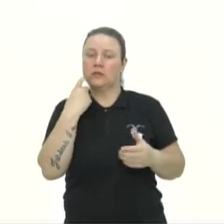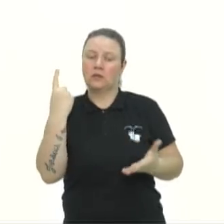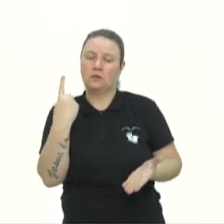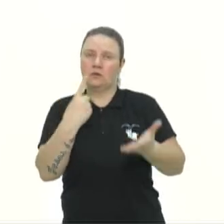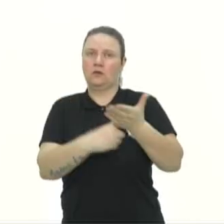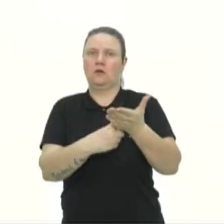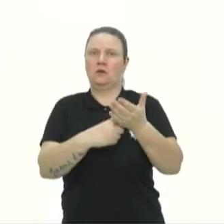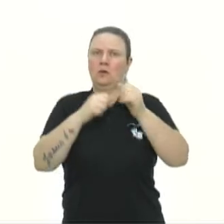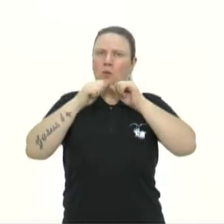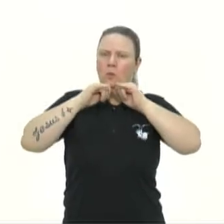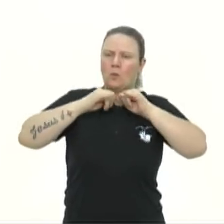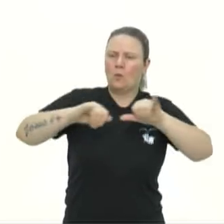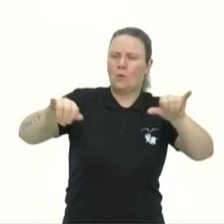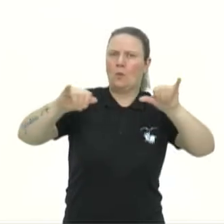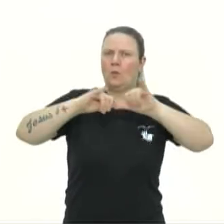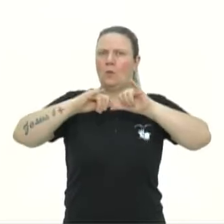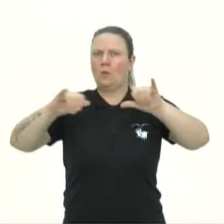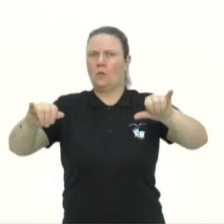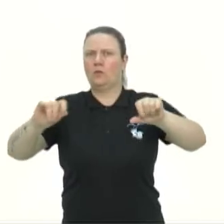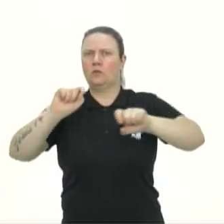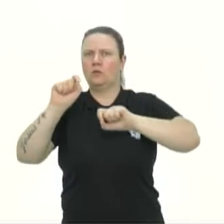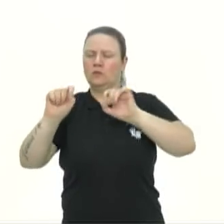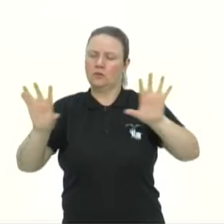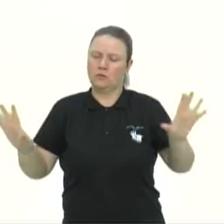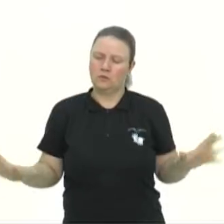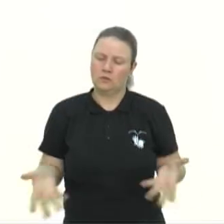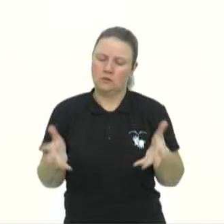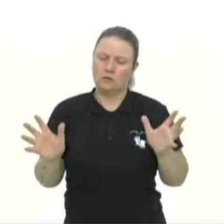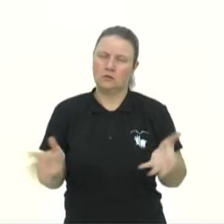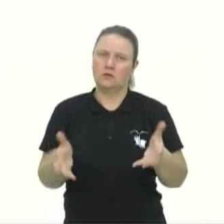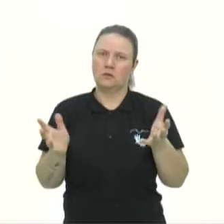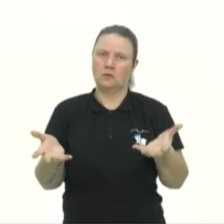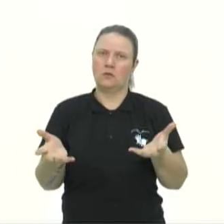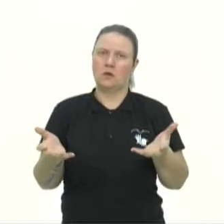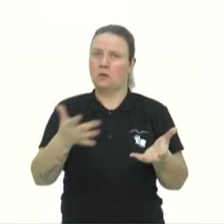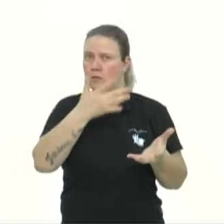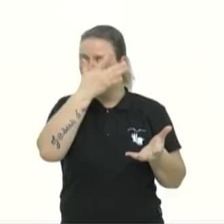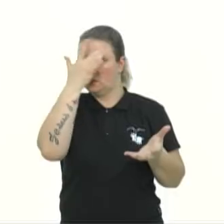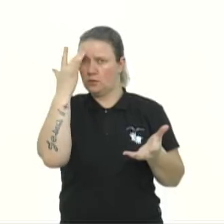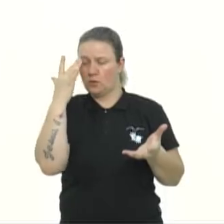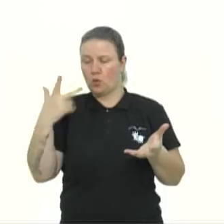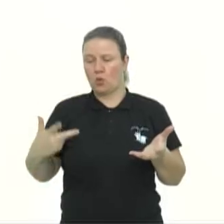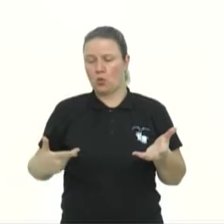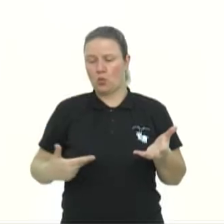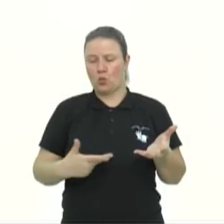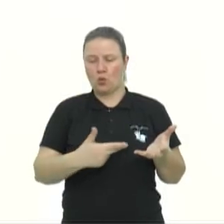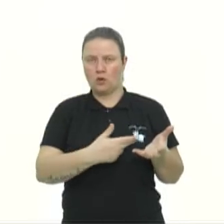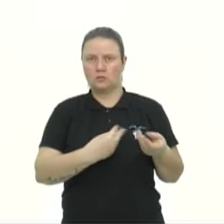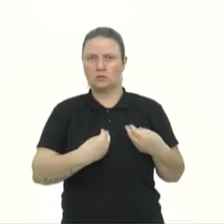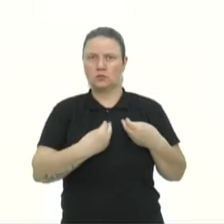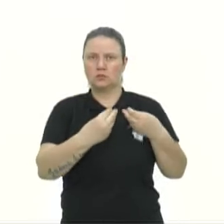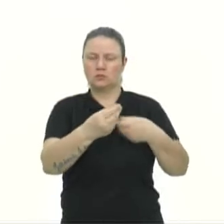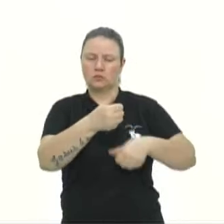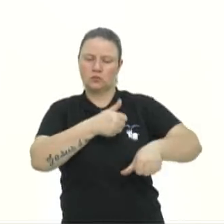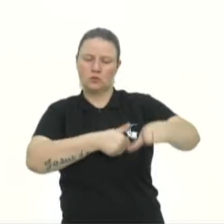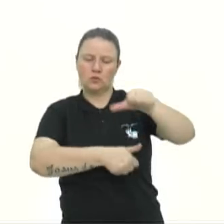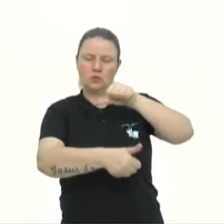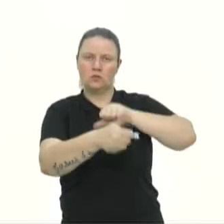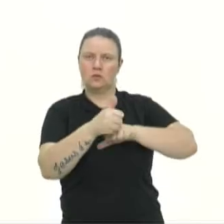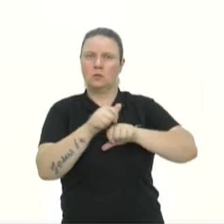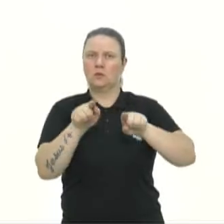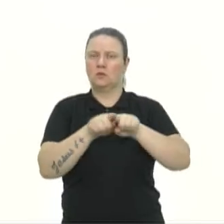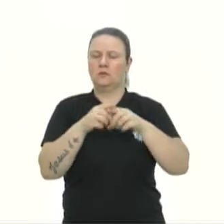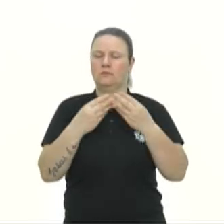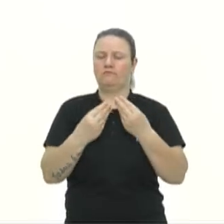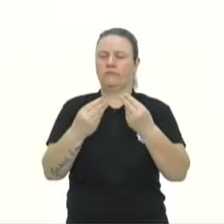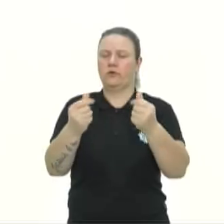campanha publicitária para incentivar a doação de órgãos e sensibilizar familiares